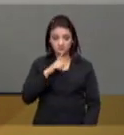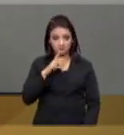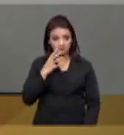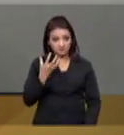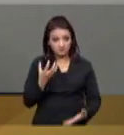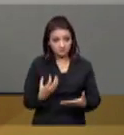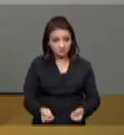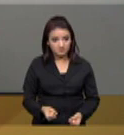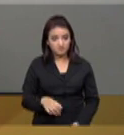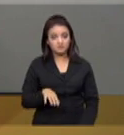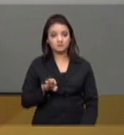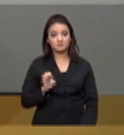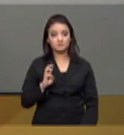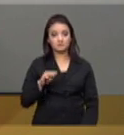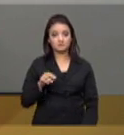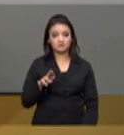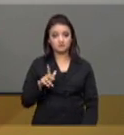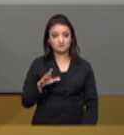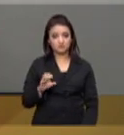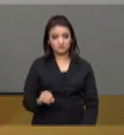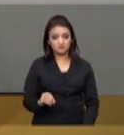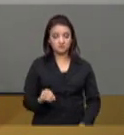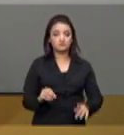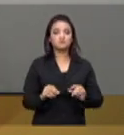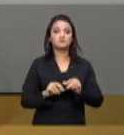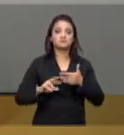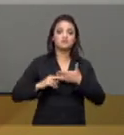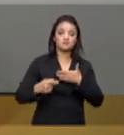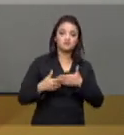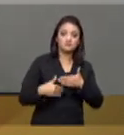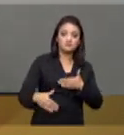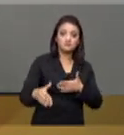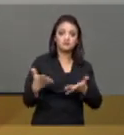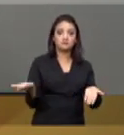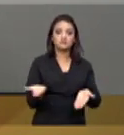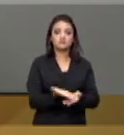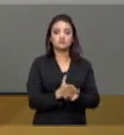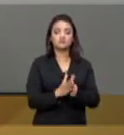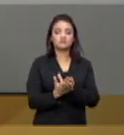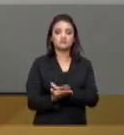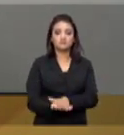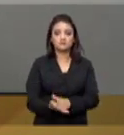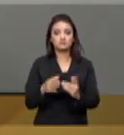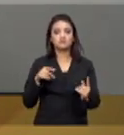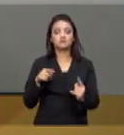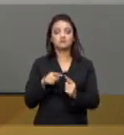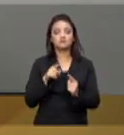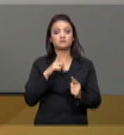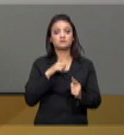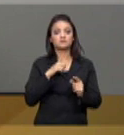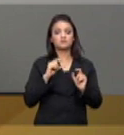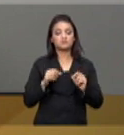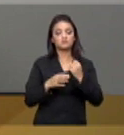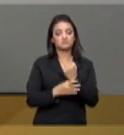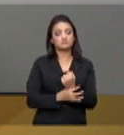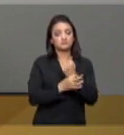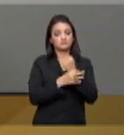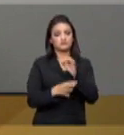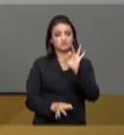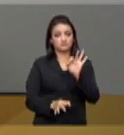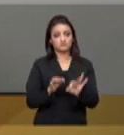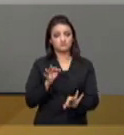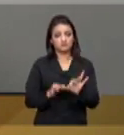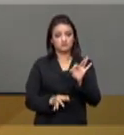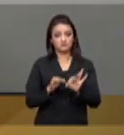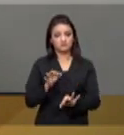embargos declaratórios para modulação de efeitos em processo objetivo para resguardo da segurança jurídica.